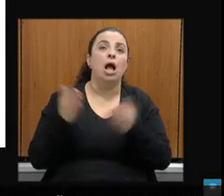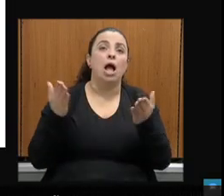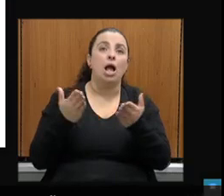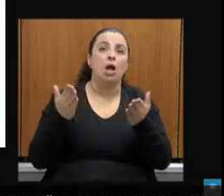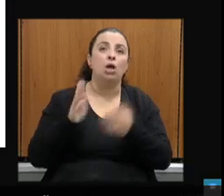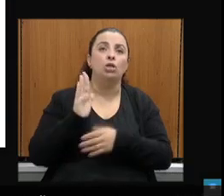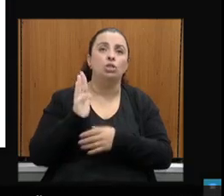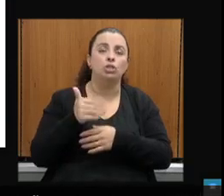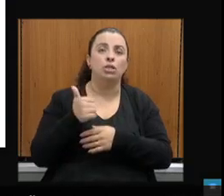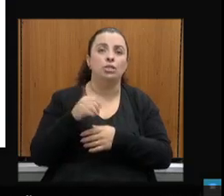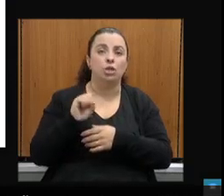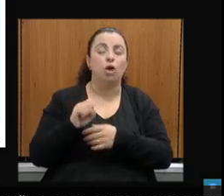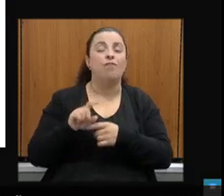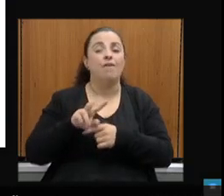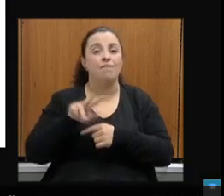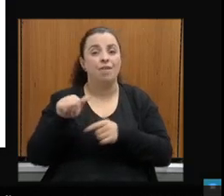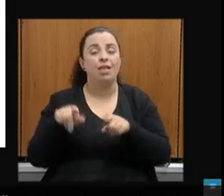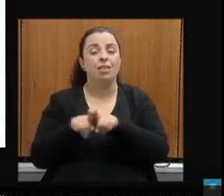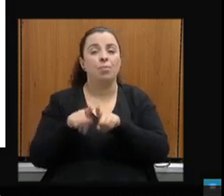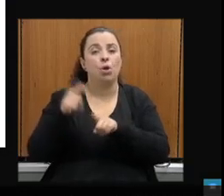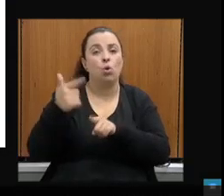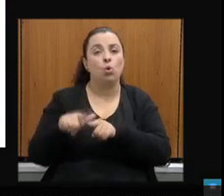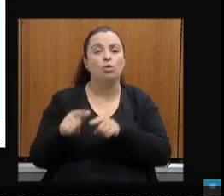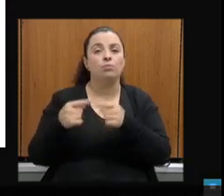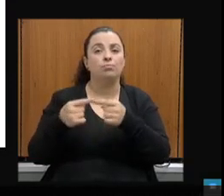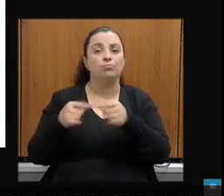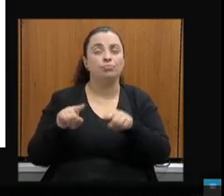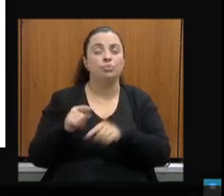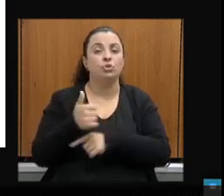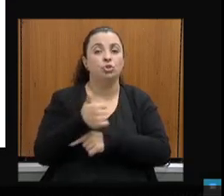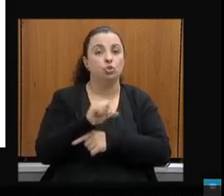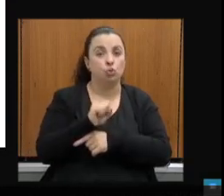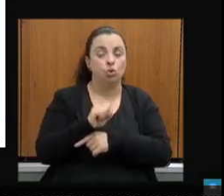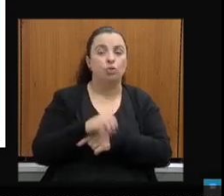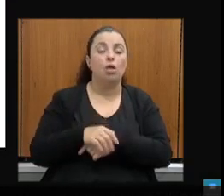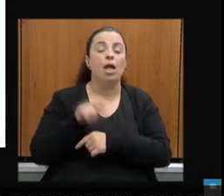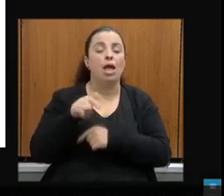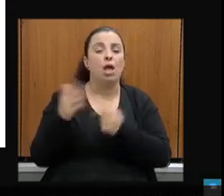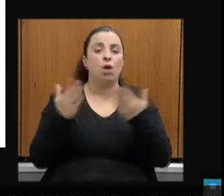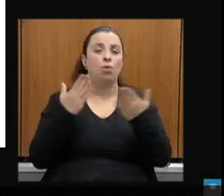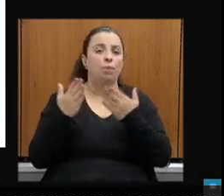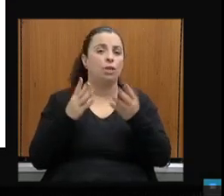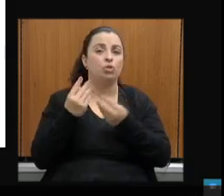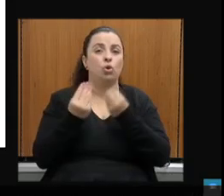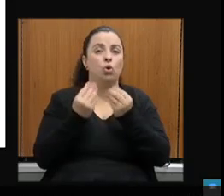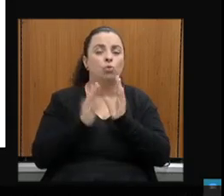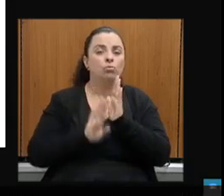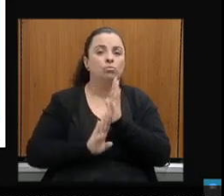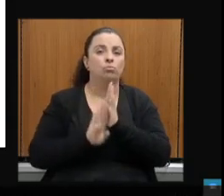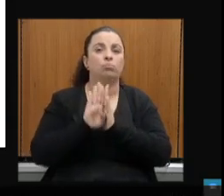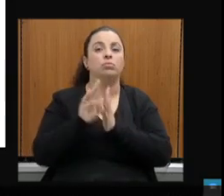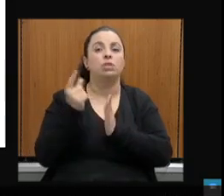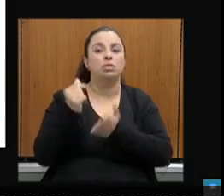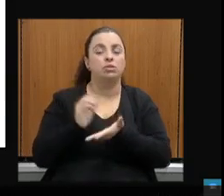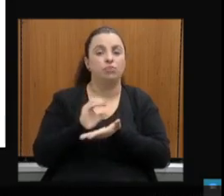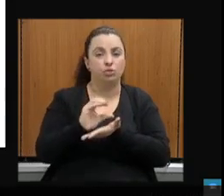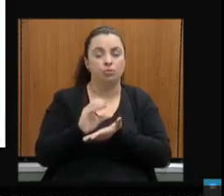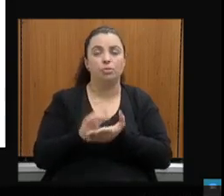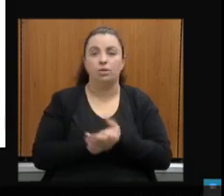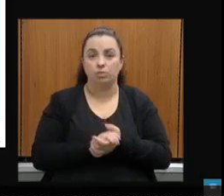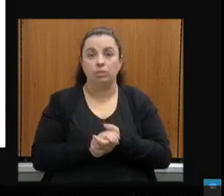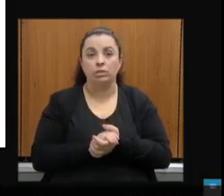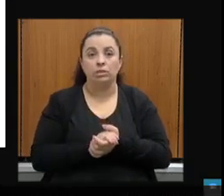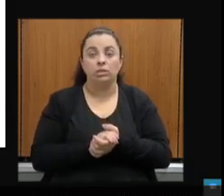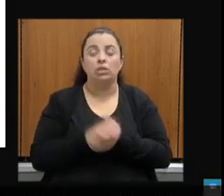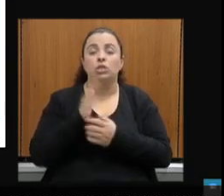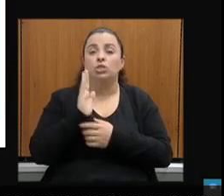subestações e o único momento né só a título comparativo do que é o crescimento desse investimento e nós